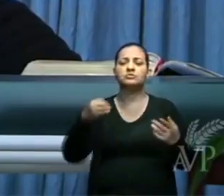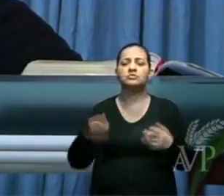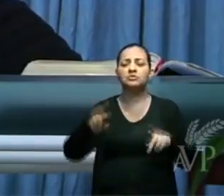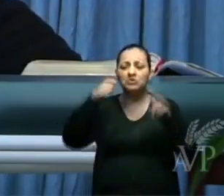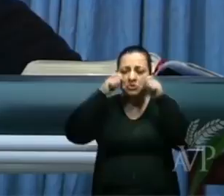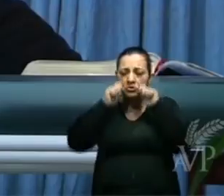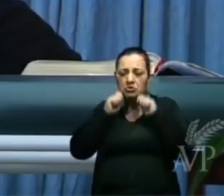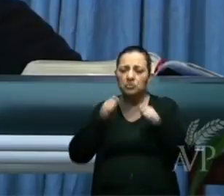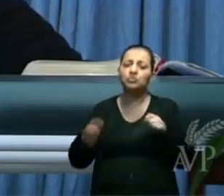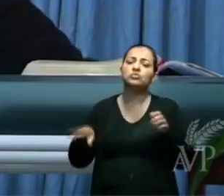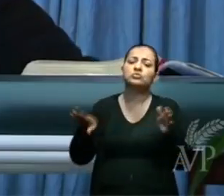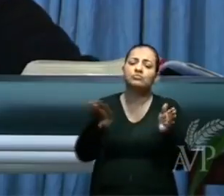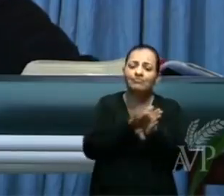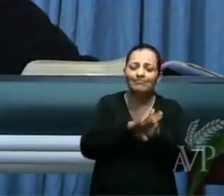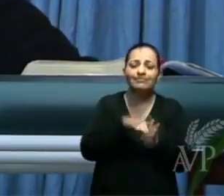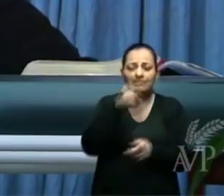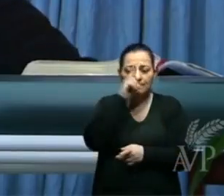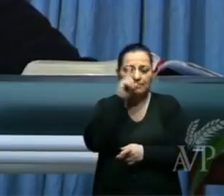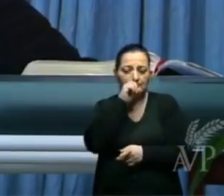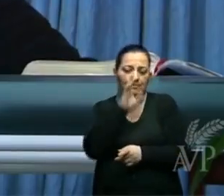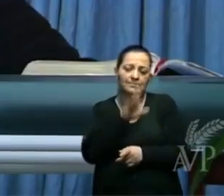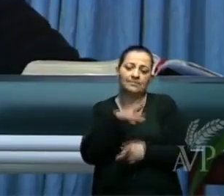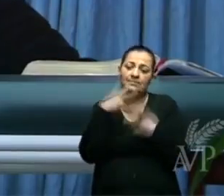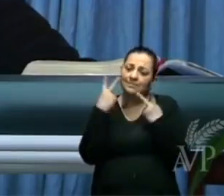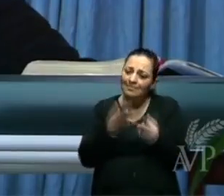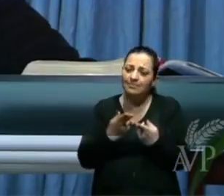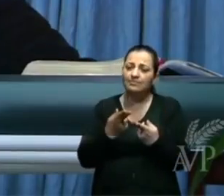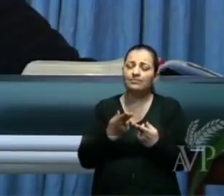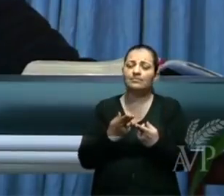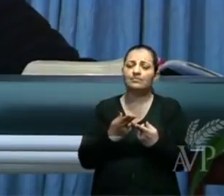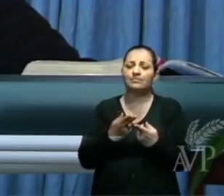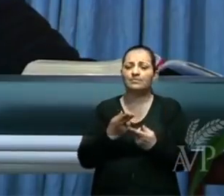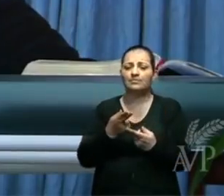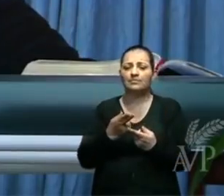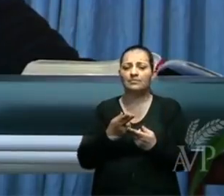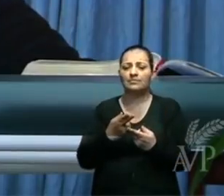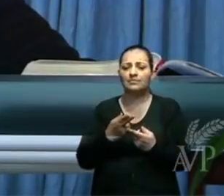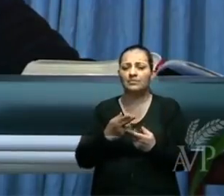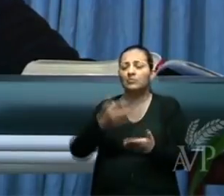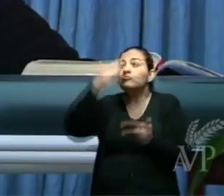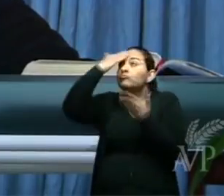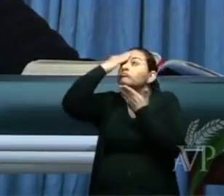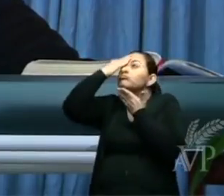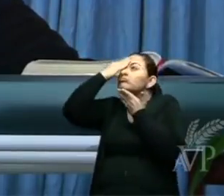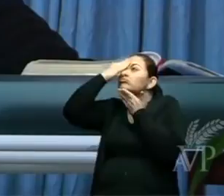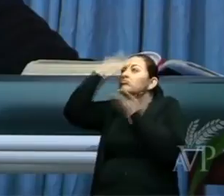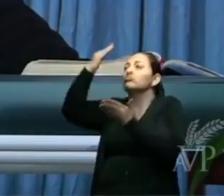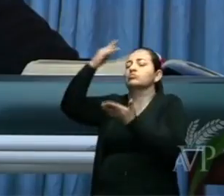vem chorar no colo do pai senhor obrigado